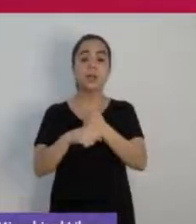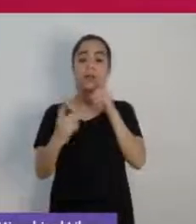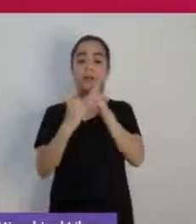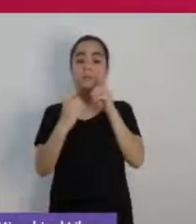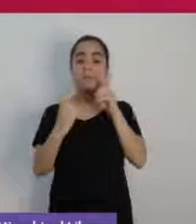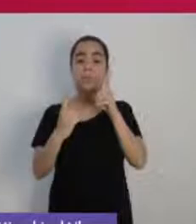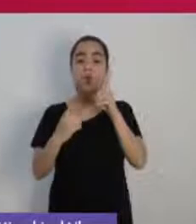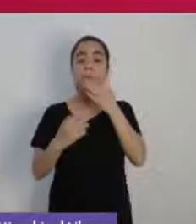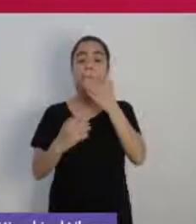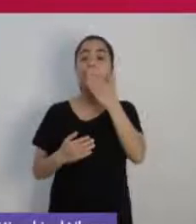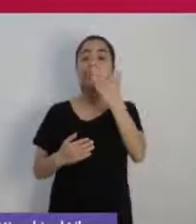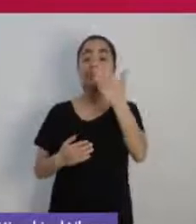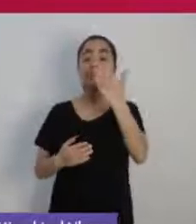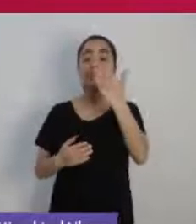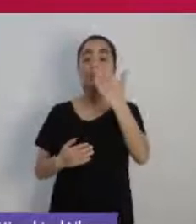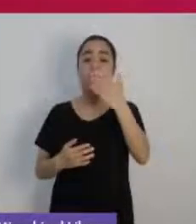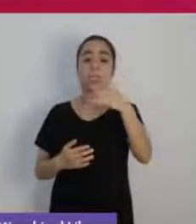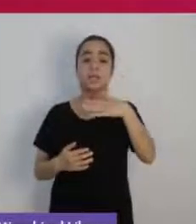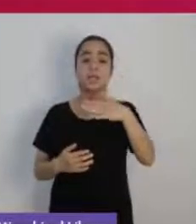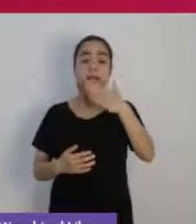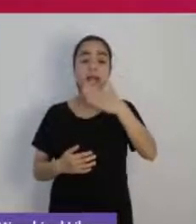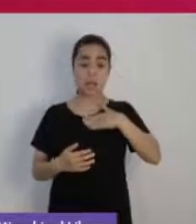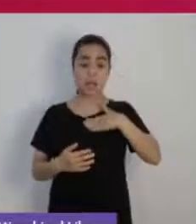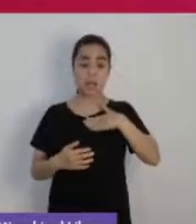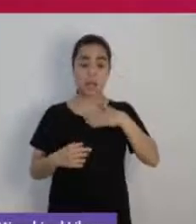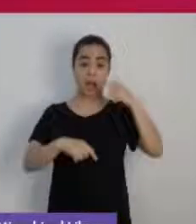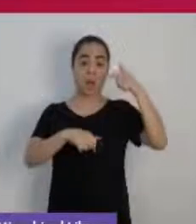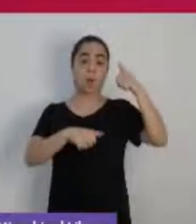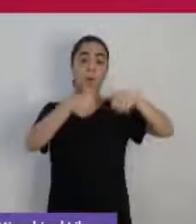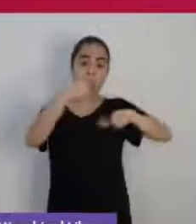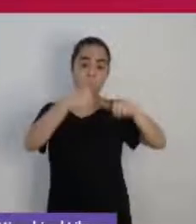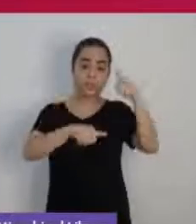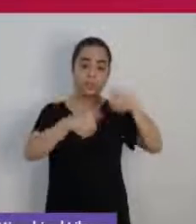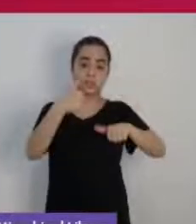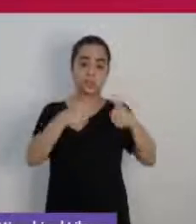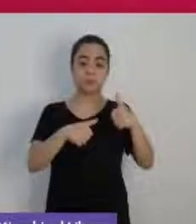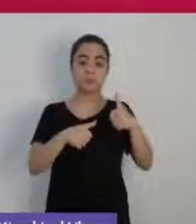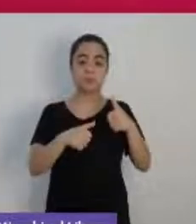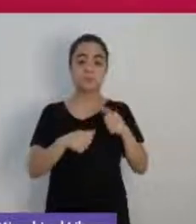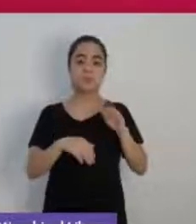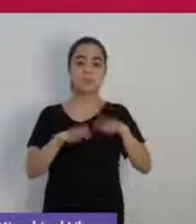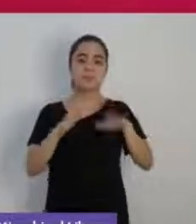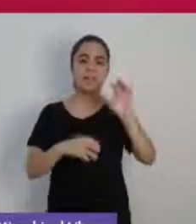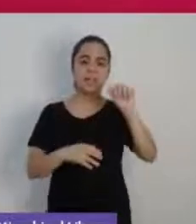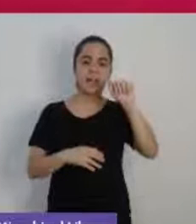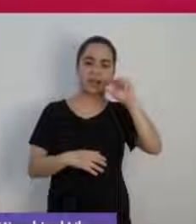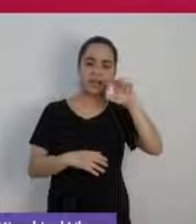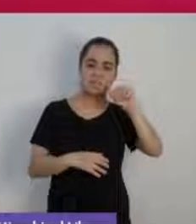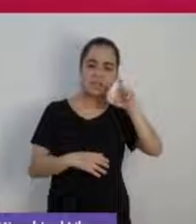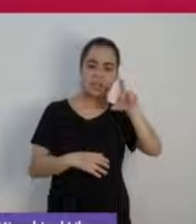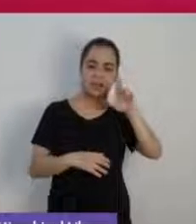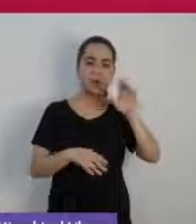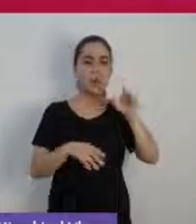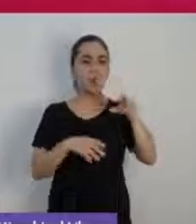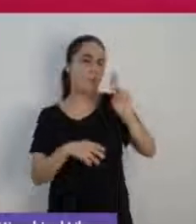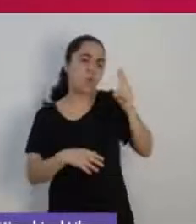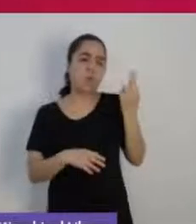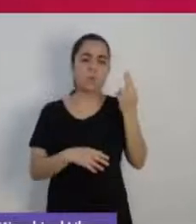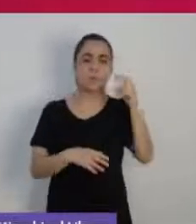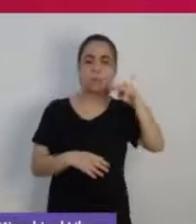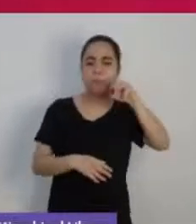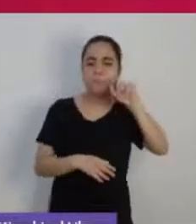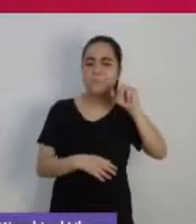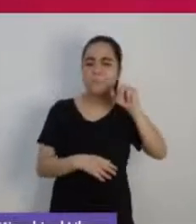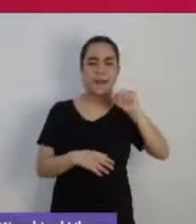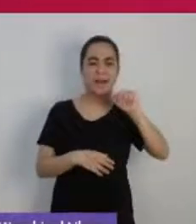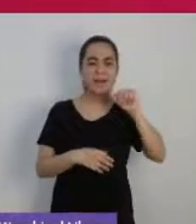para fazer o exame com a Aymar. Ou às vezes não conseguia falar o nome Aymar, falava Aymara, Amara.